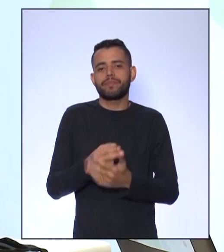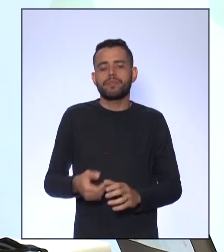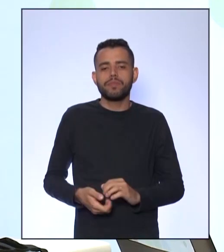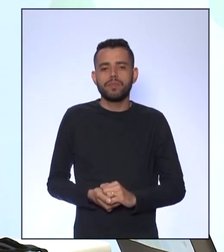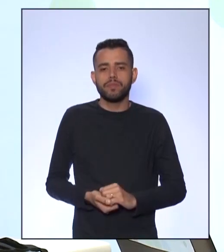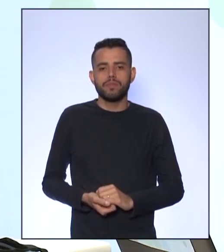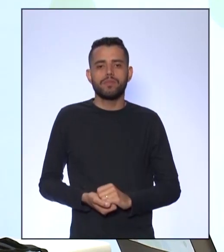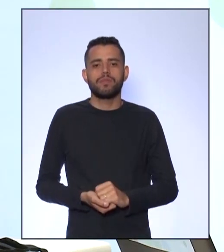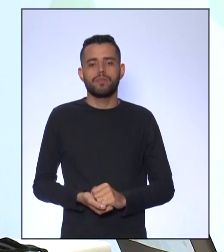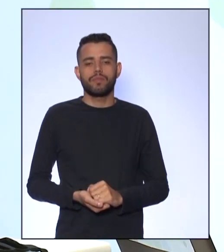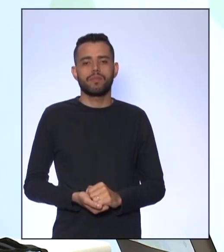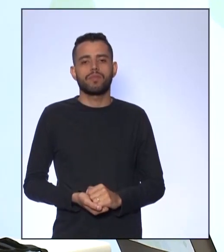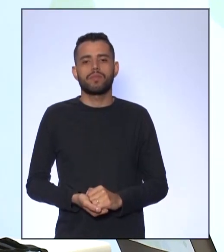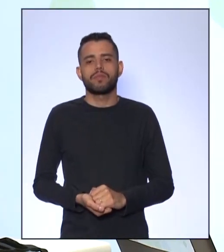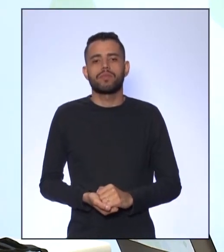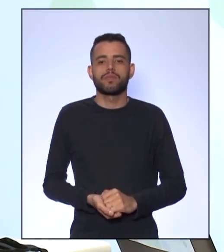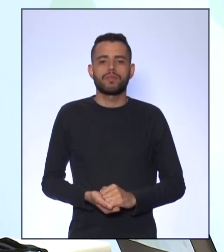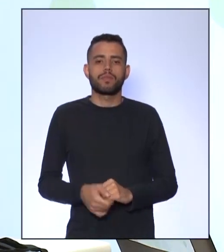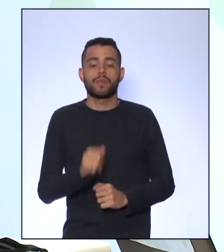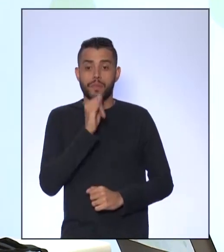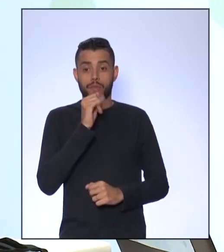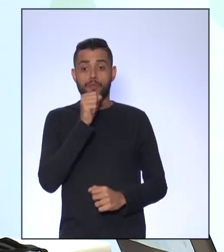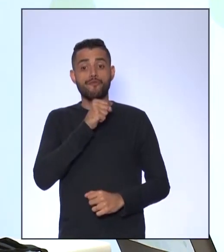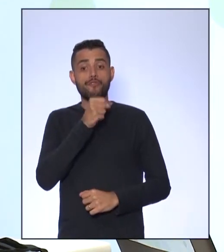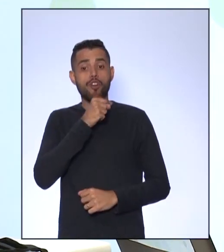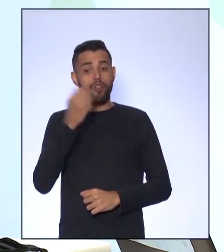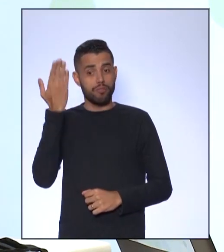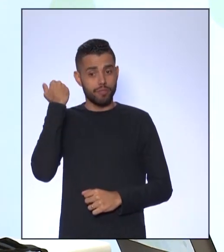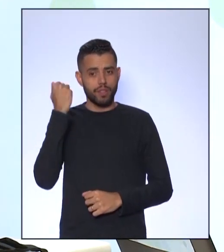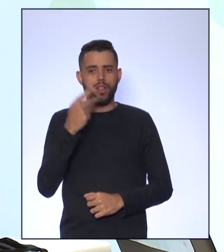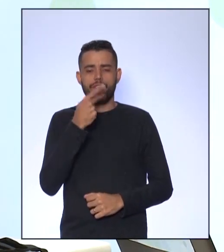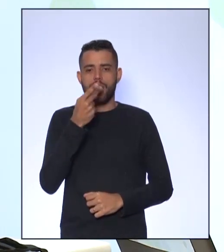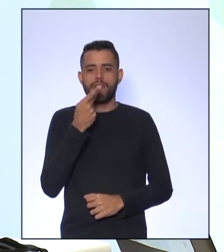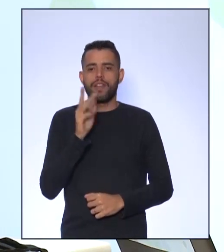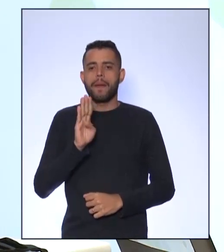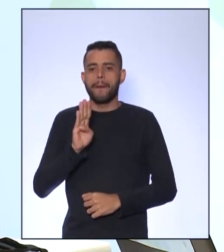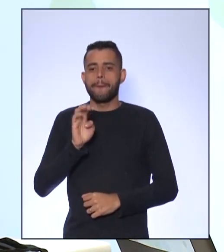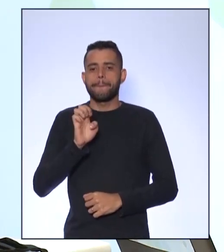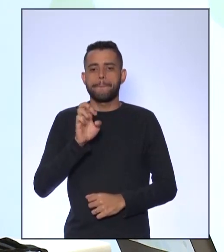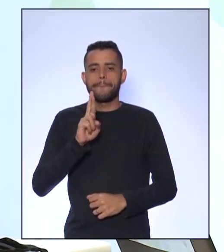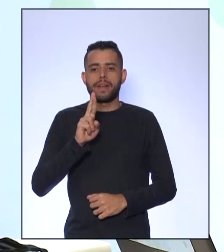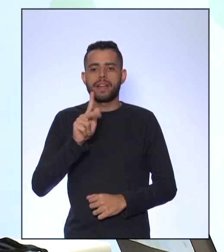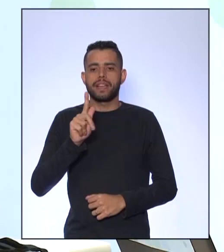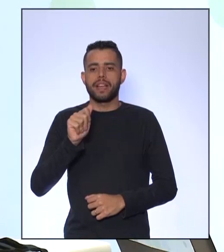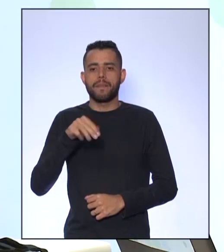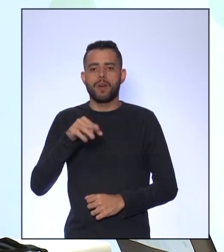o tempo, né? Você vê, minha avó usava muito a bergamota. Eu já